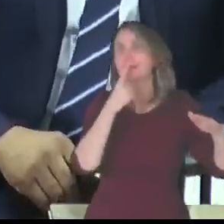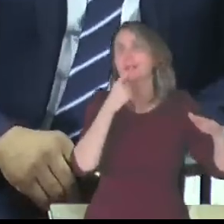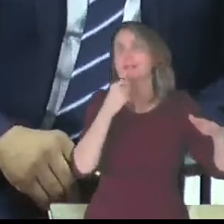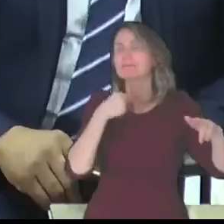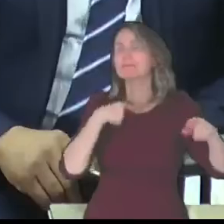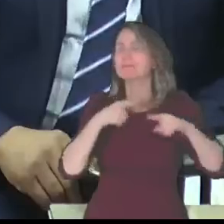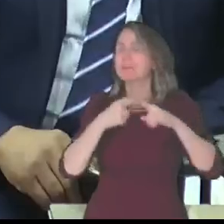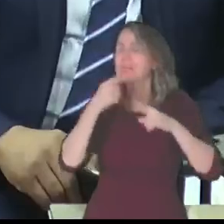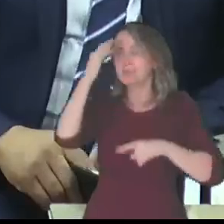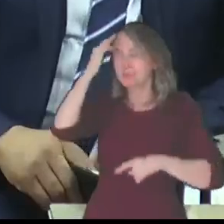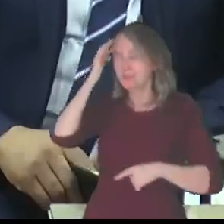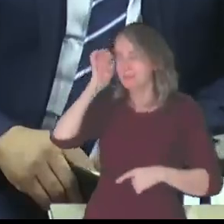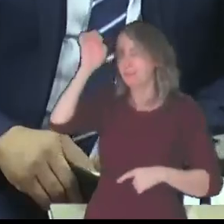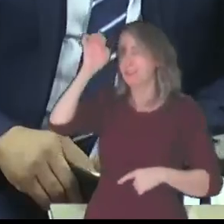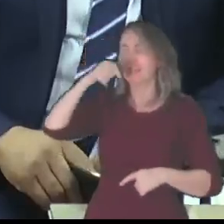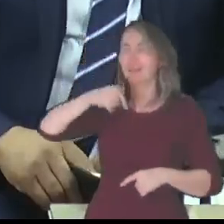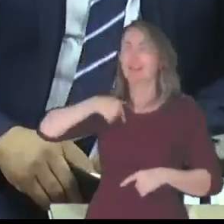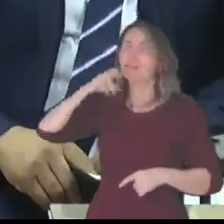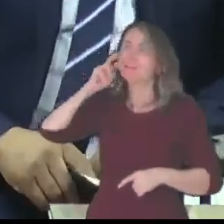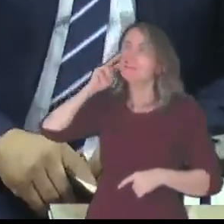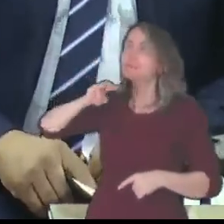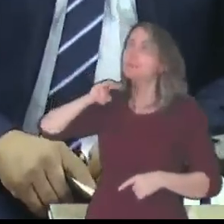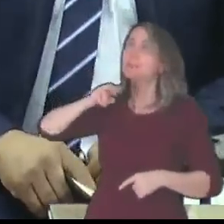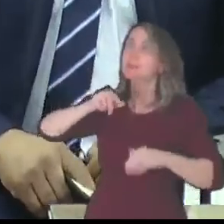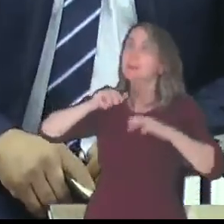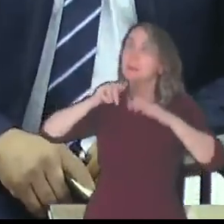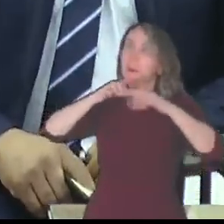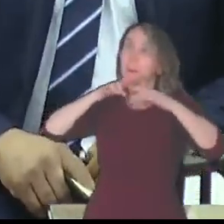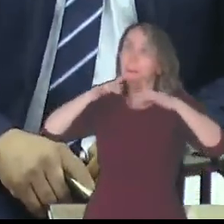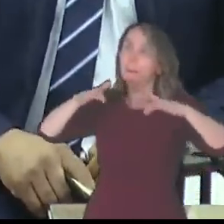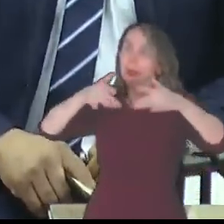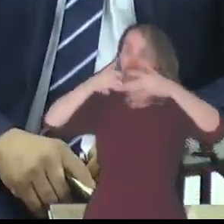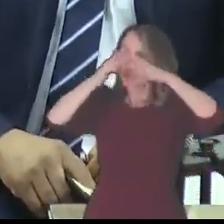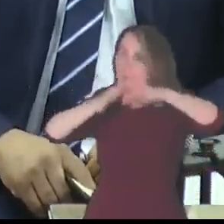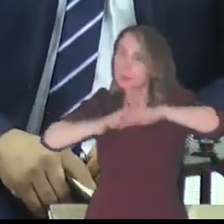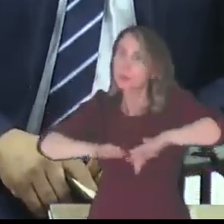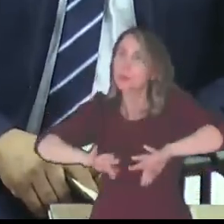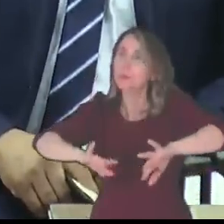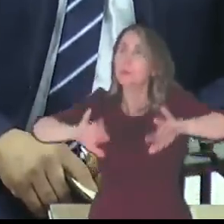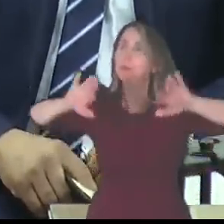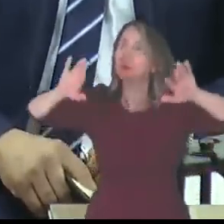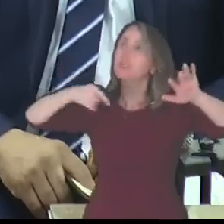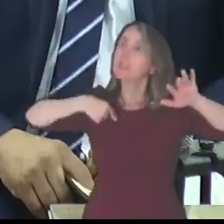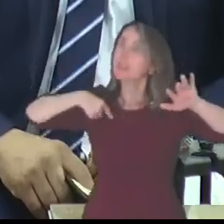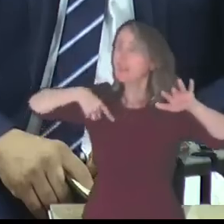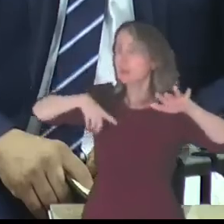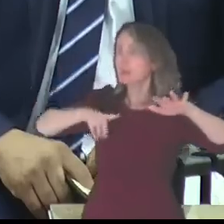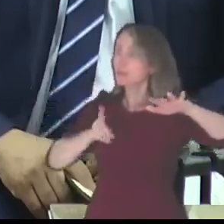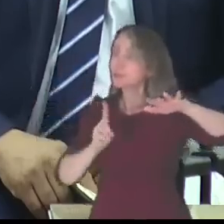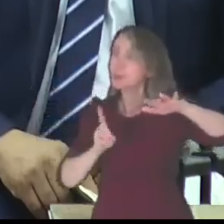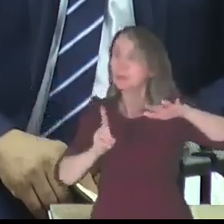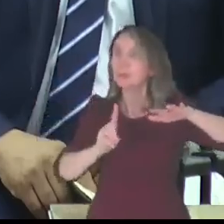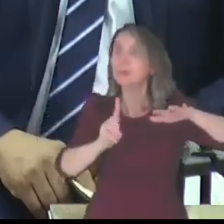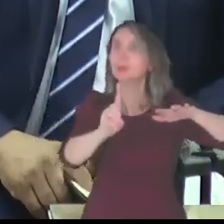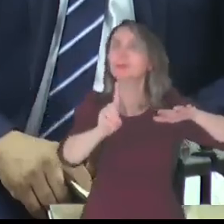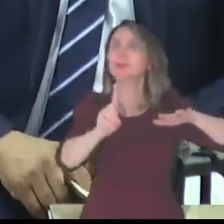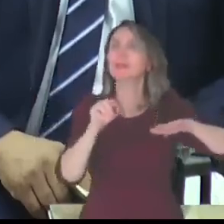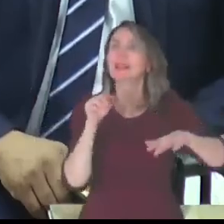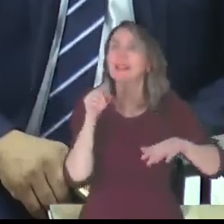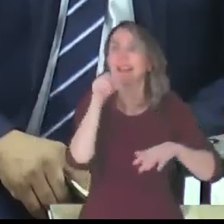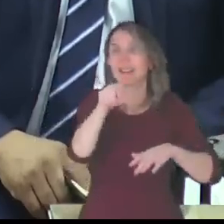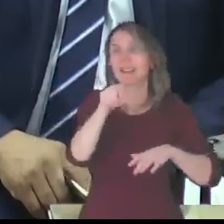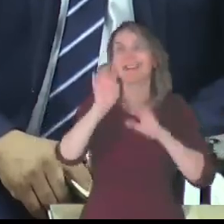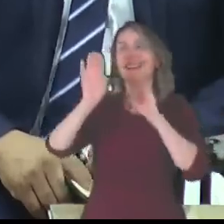uma se abrindo eu já estou vendo eu atravessando e eu já estou vendo eu cantando do outro lado o hino da vitória